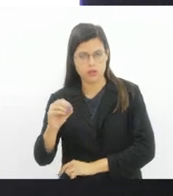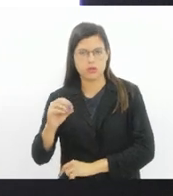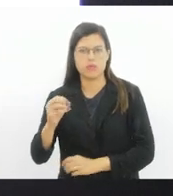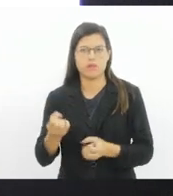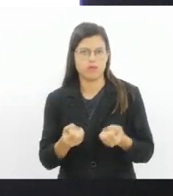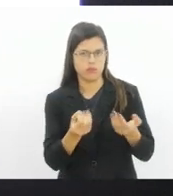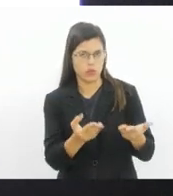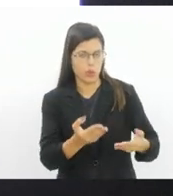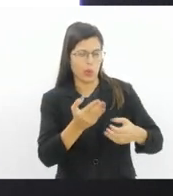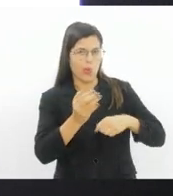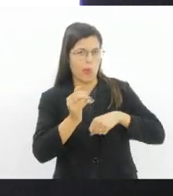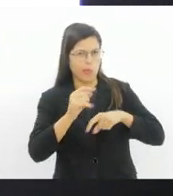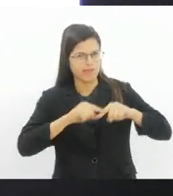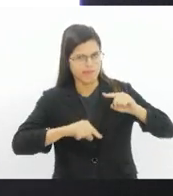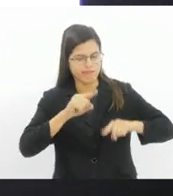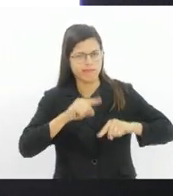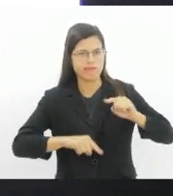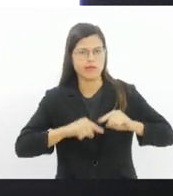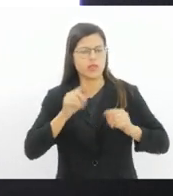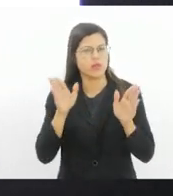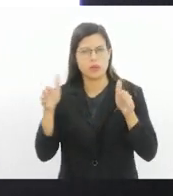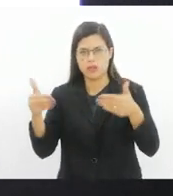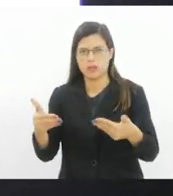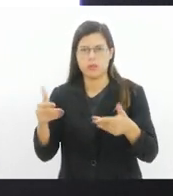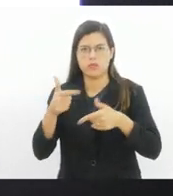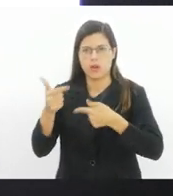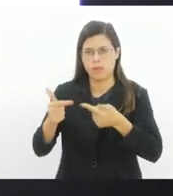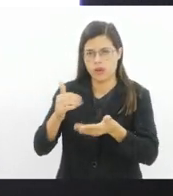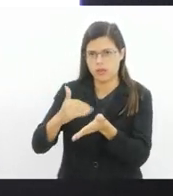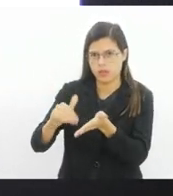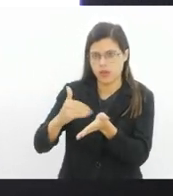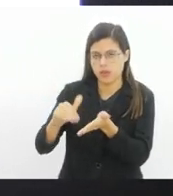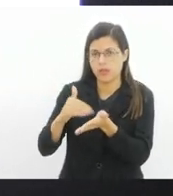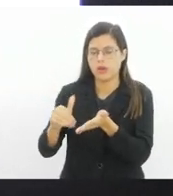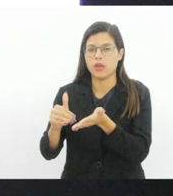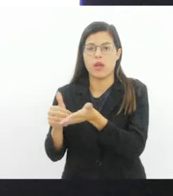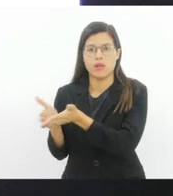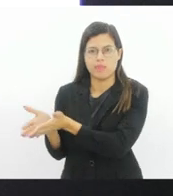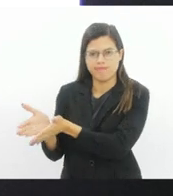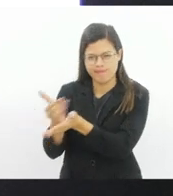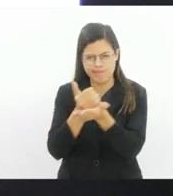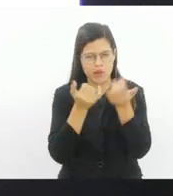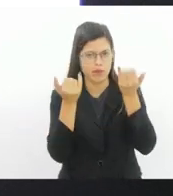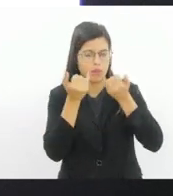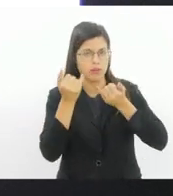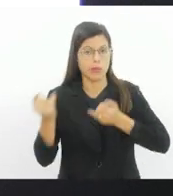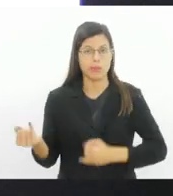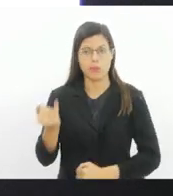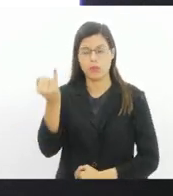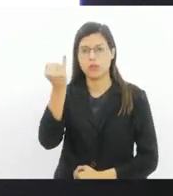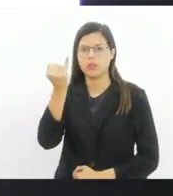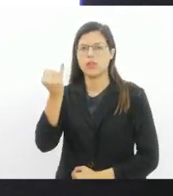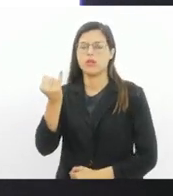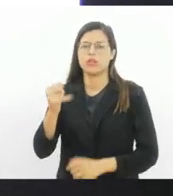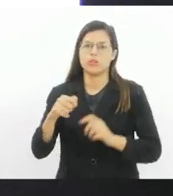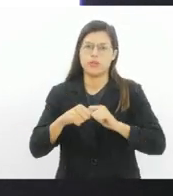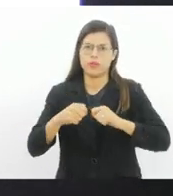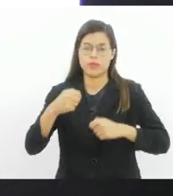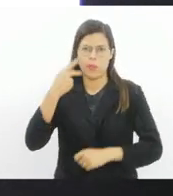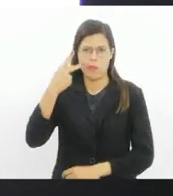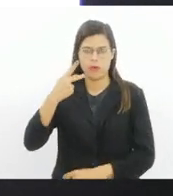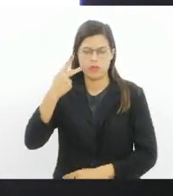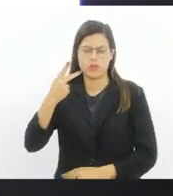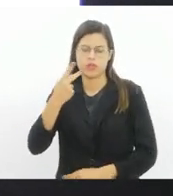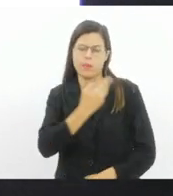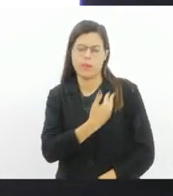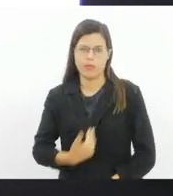ferramenta específica para o trabalho da Secretaria, e os dados são extremamente importantes para a produção de políticas públicas.